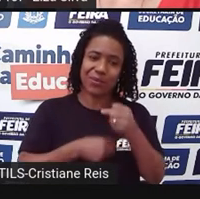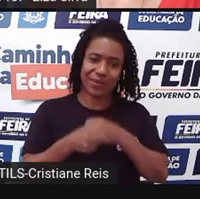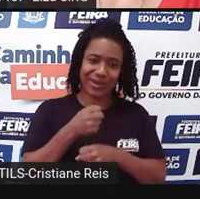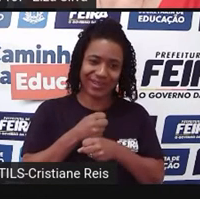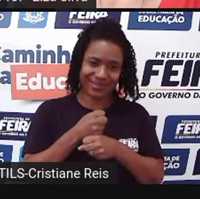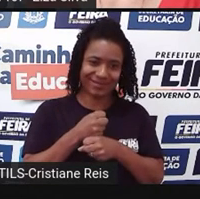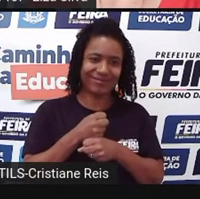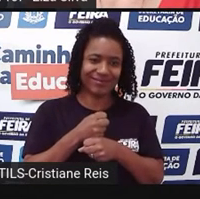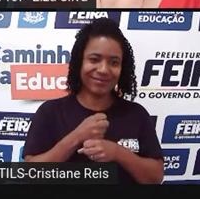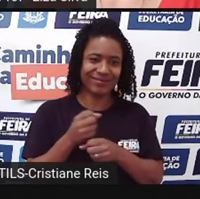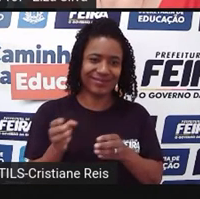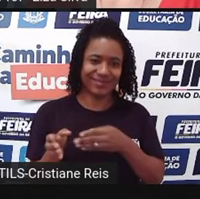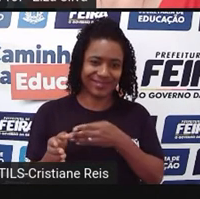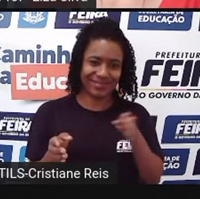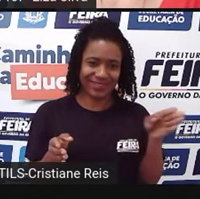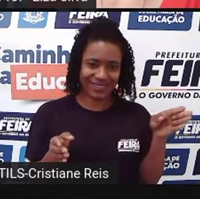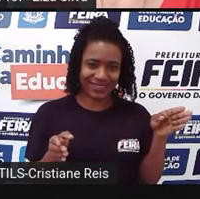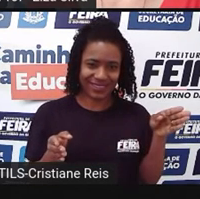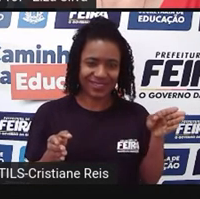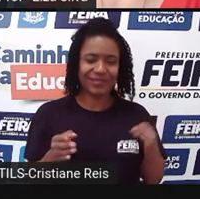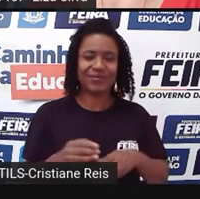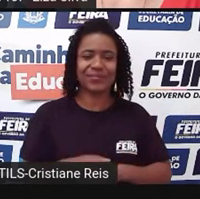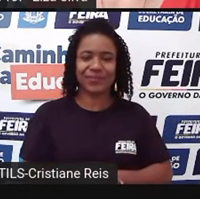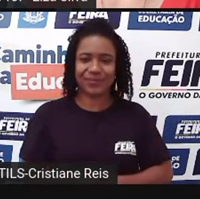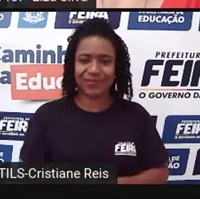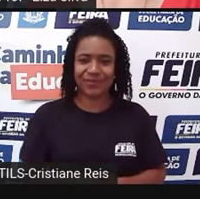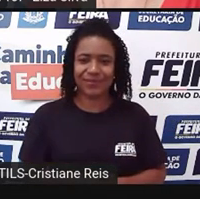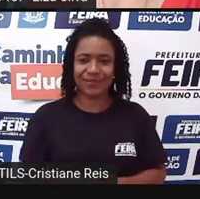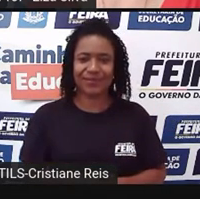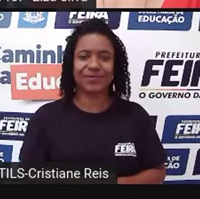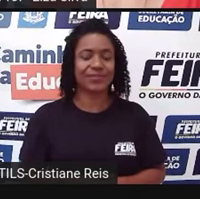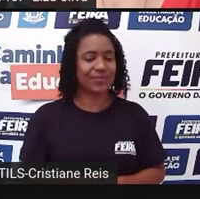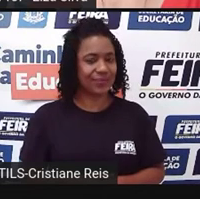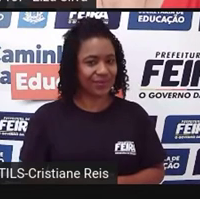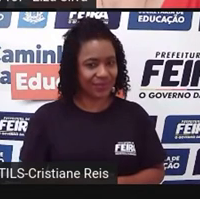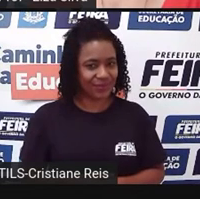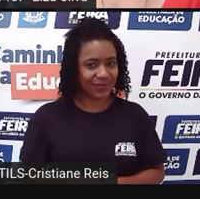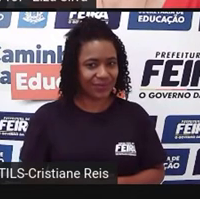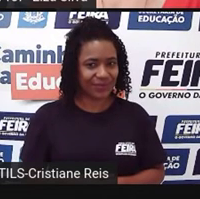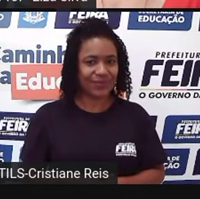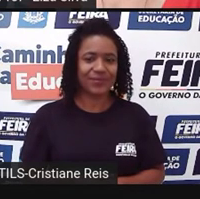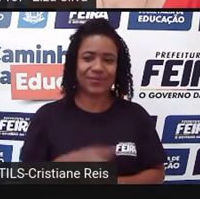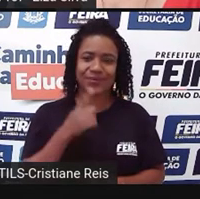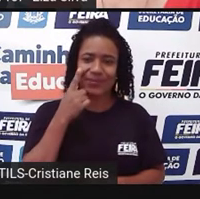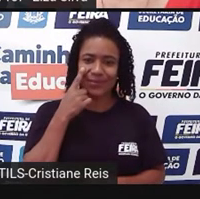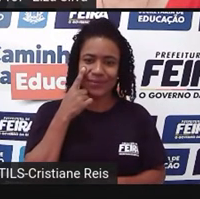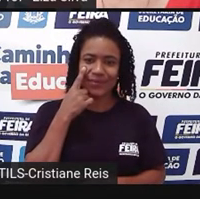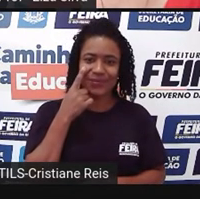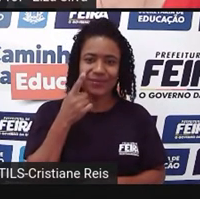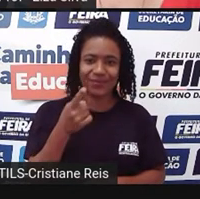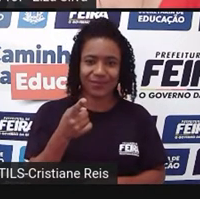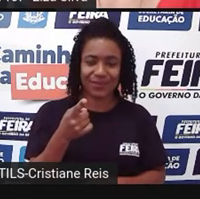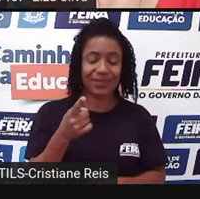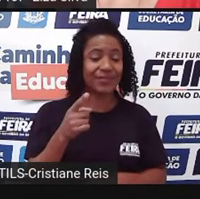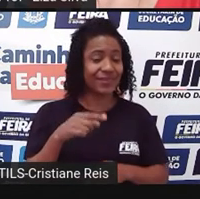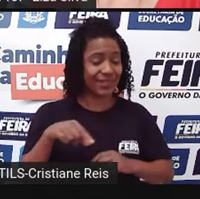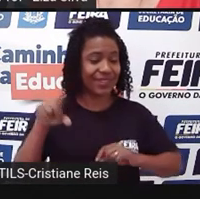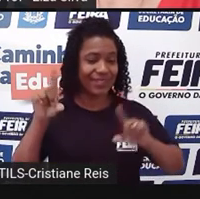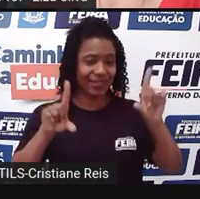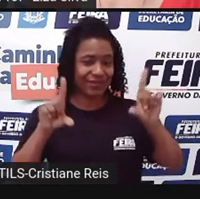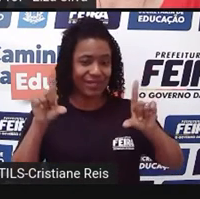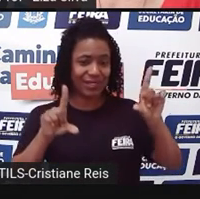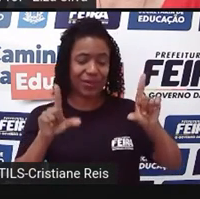o cara television e até agora tomar nós temos aqui a color Televisa na televisão colorida